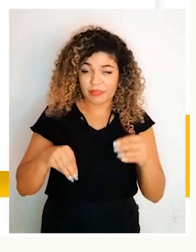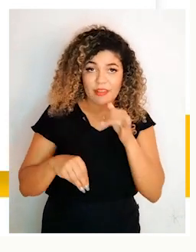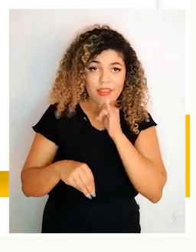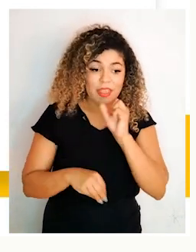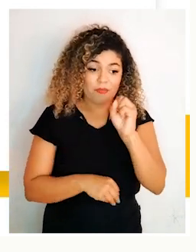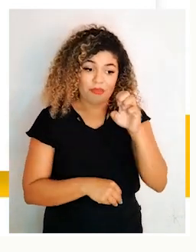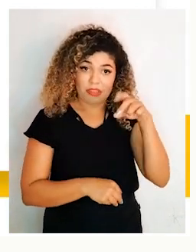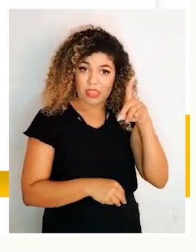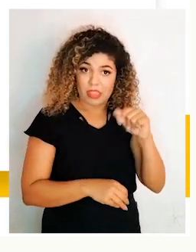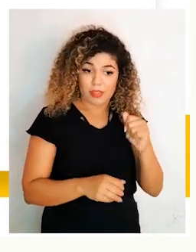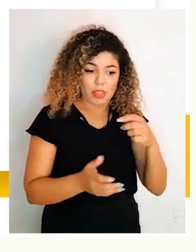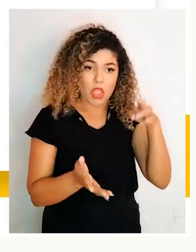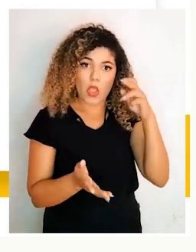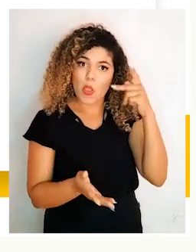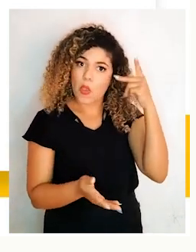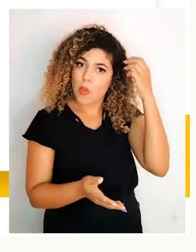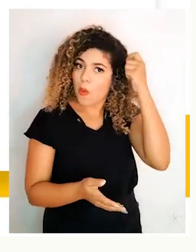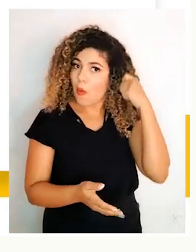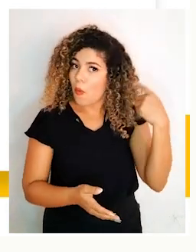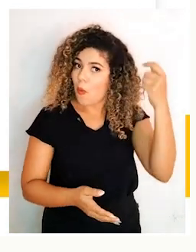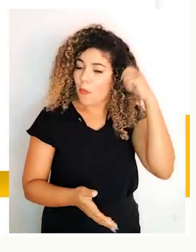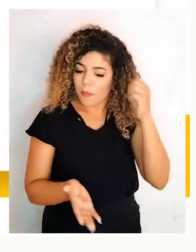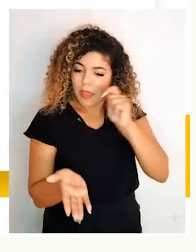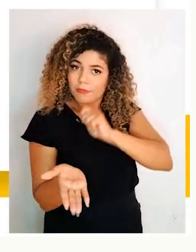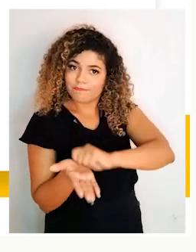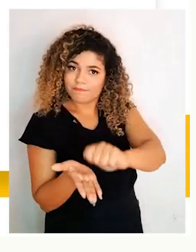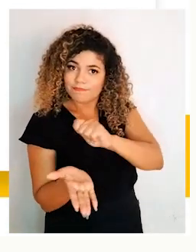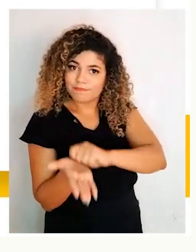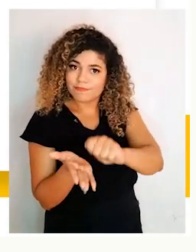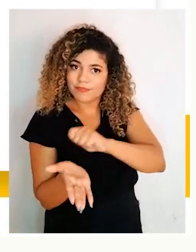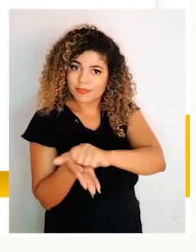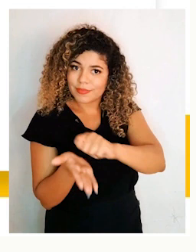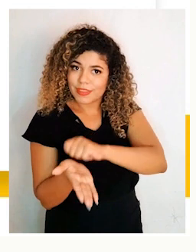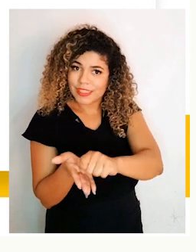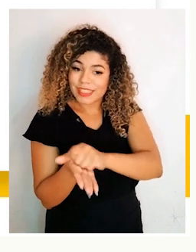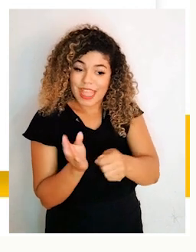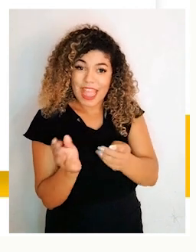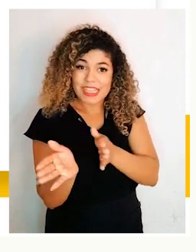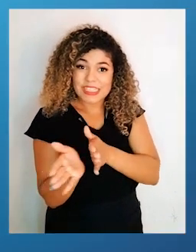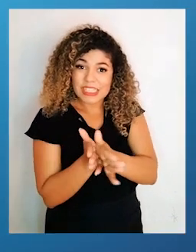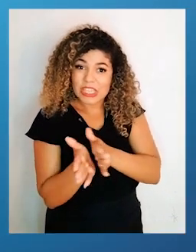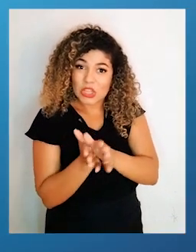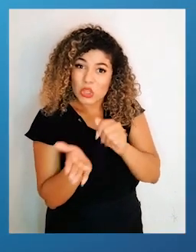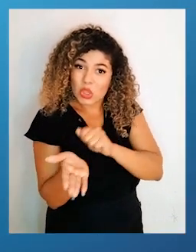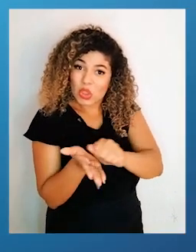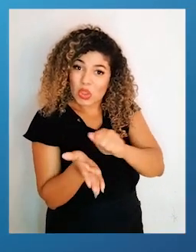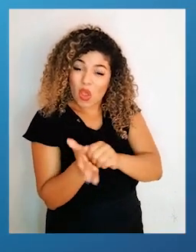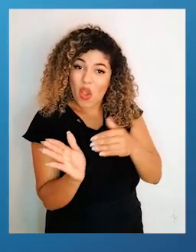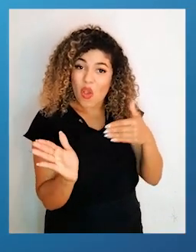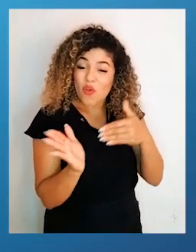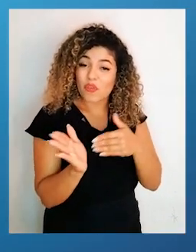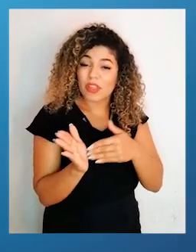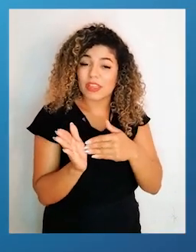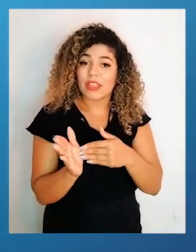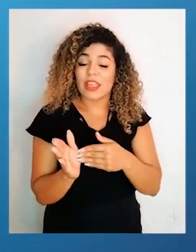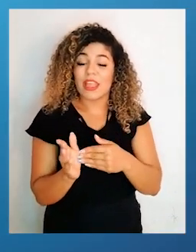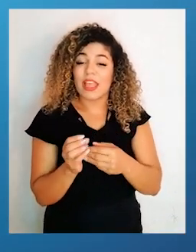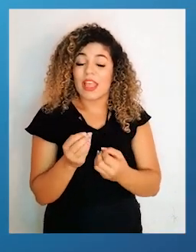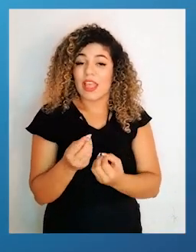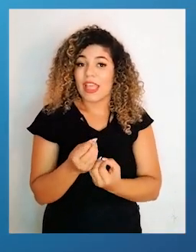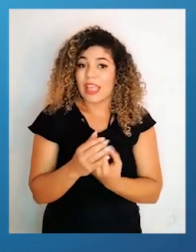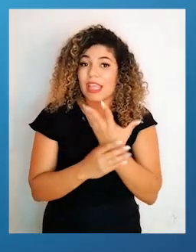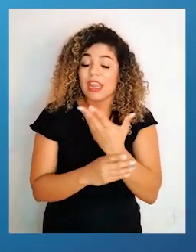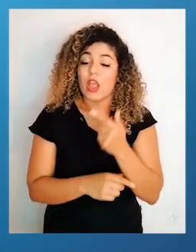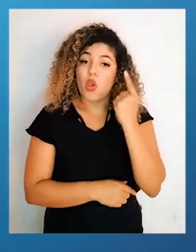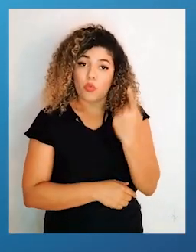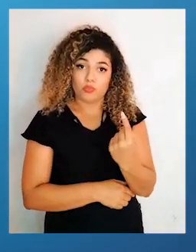seda, com um pente. Consequentemente, devido a esse atrito, ao final você tem a formação de um